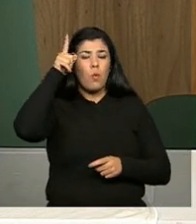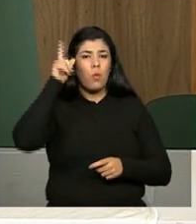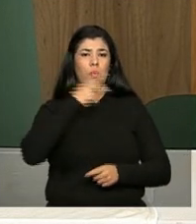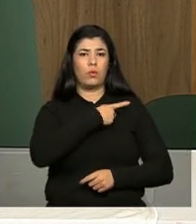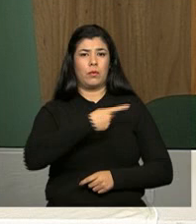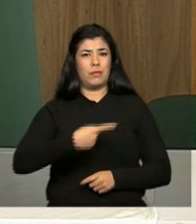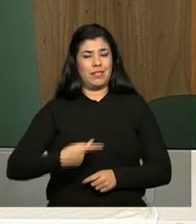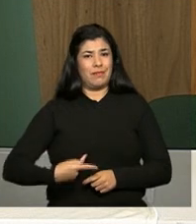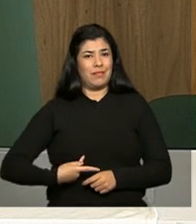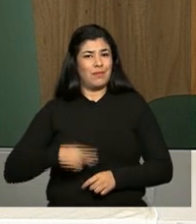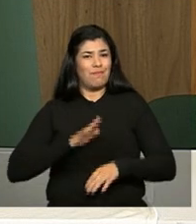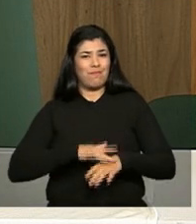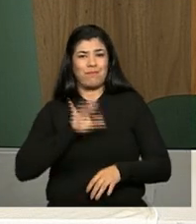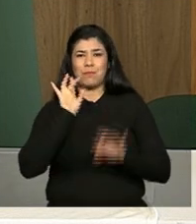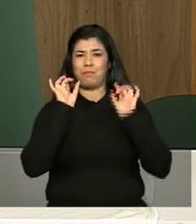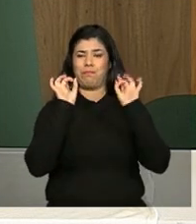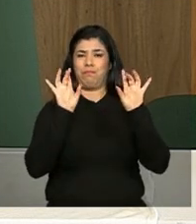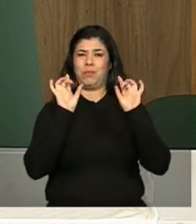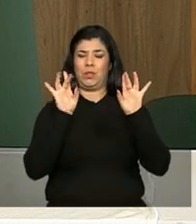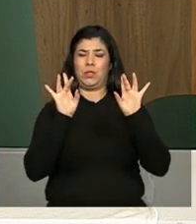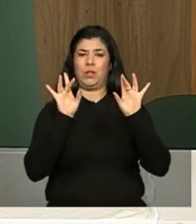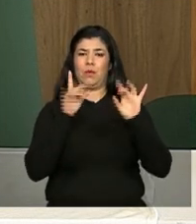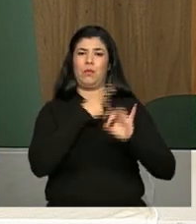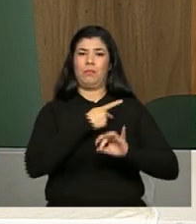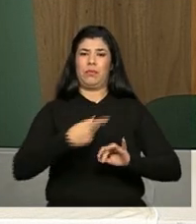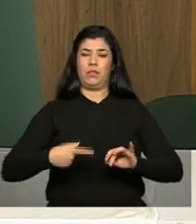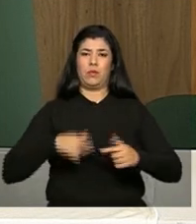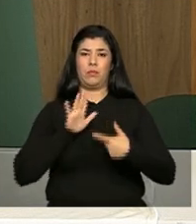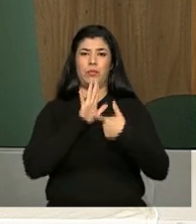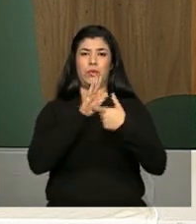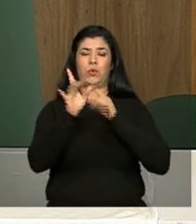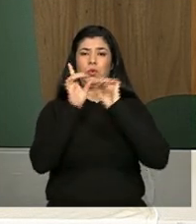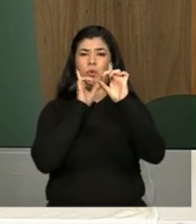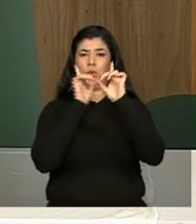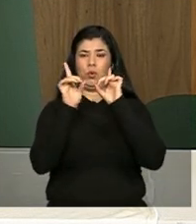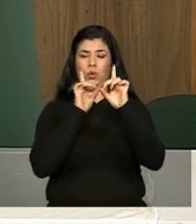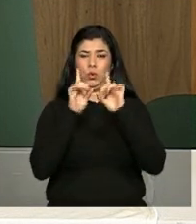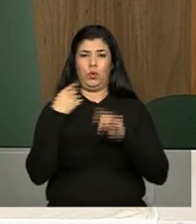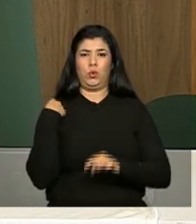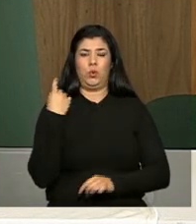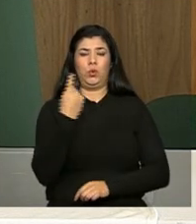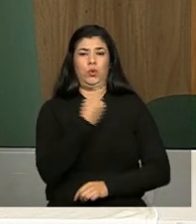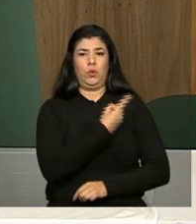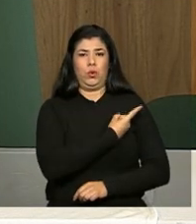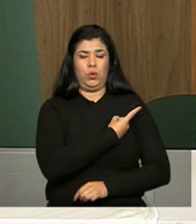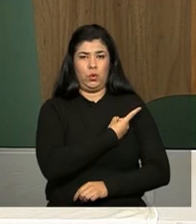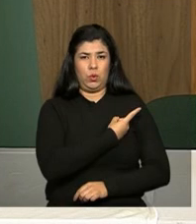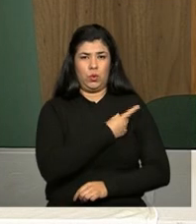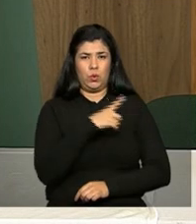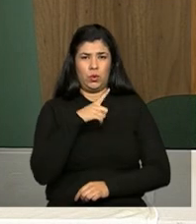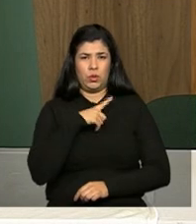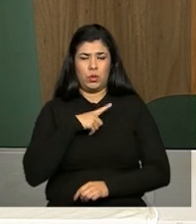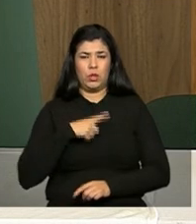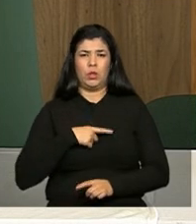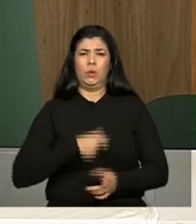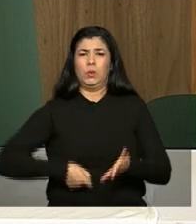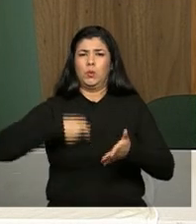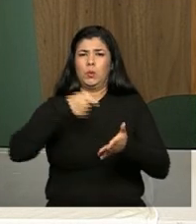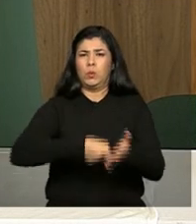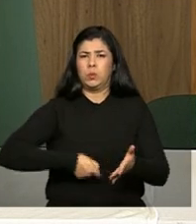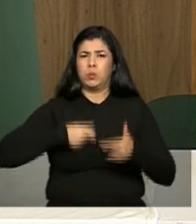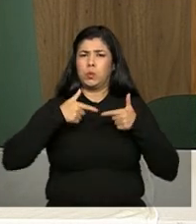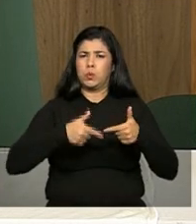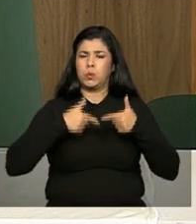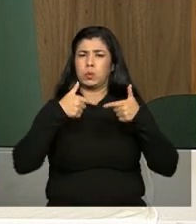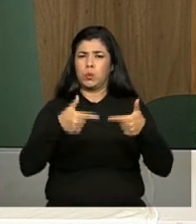exatamente tentando dialogar nesta direção que nós fomos muito exitosos no combate à crise internacional